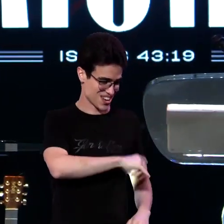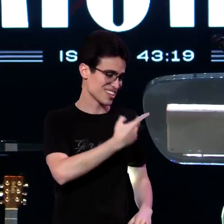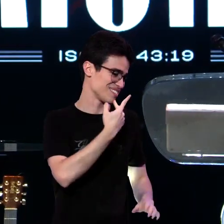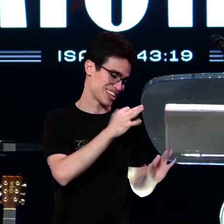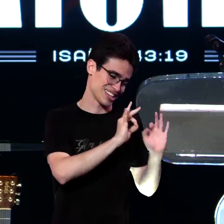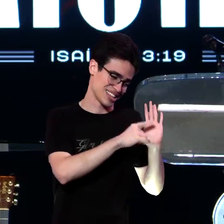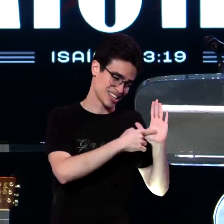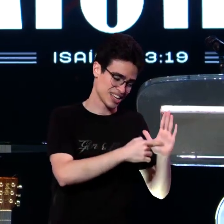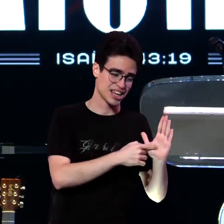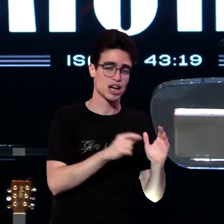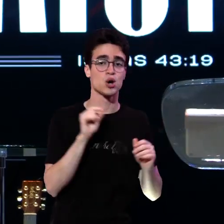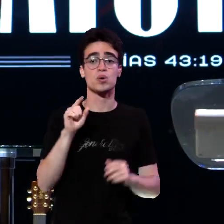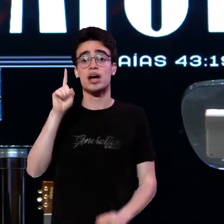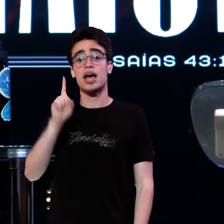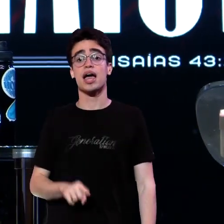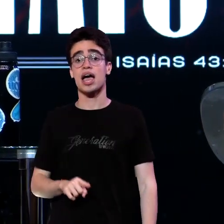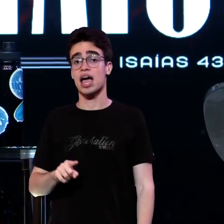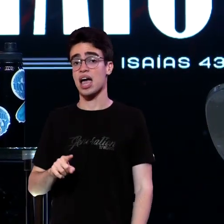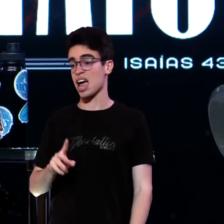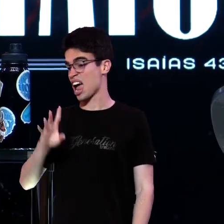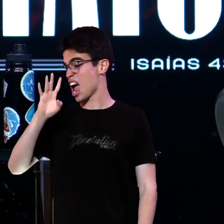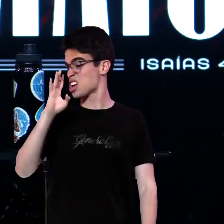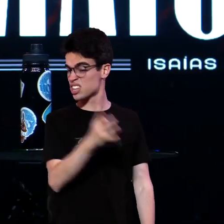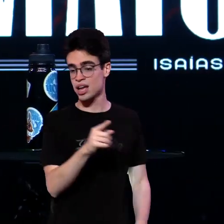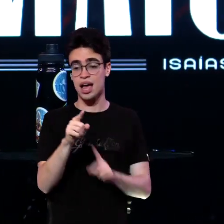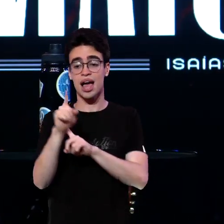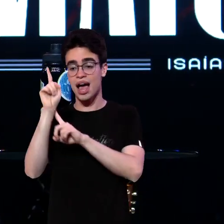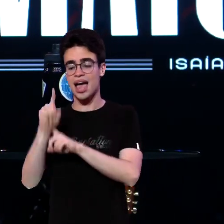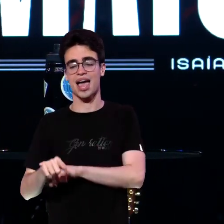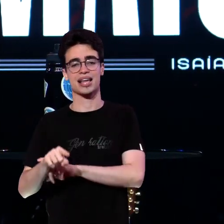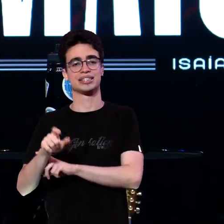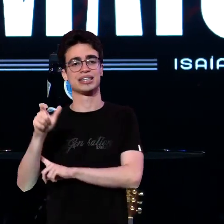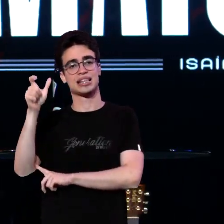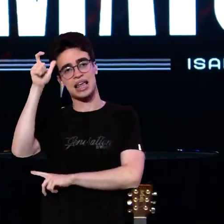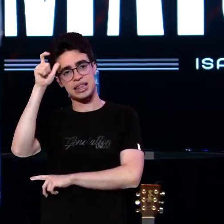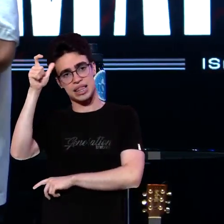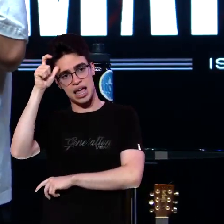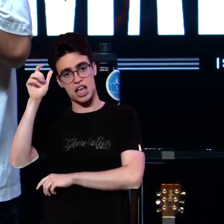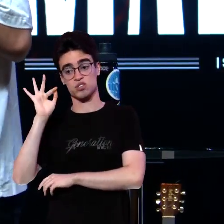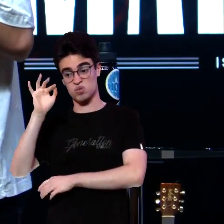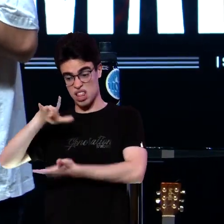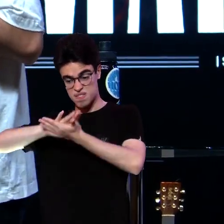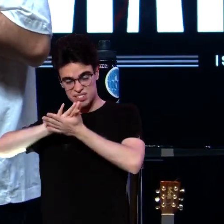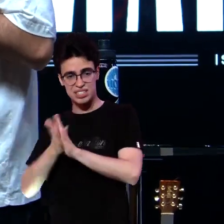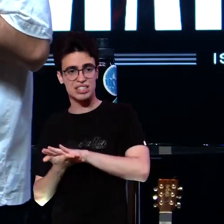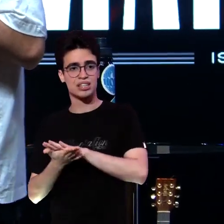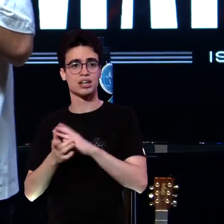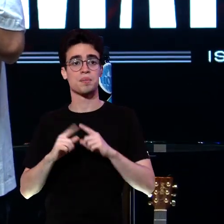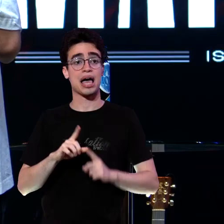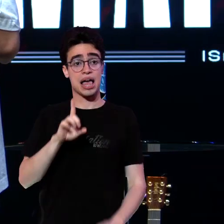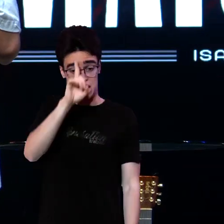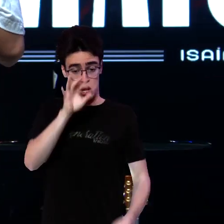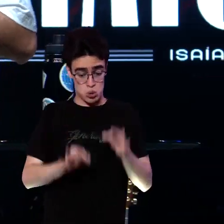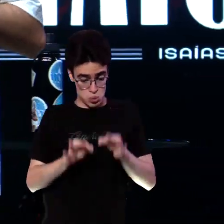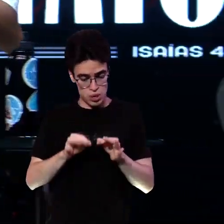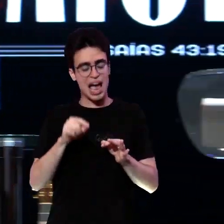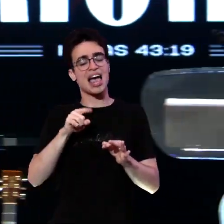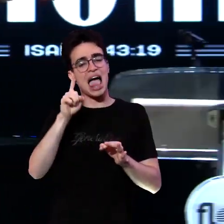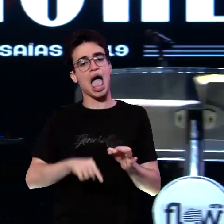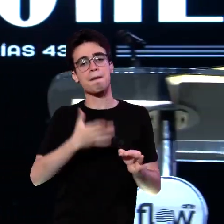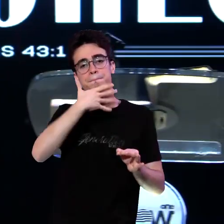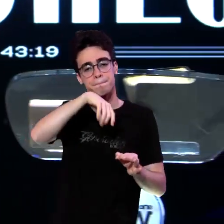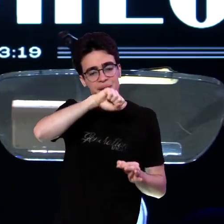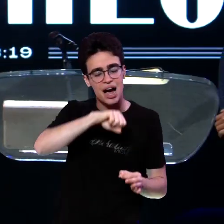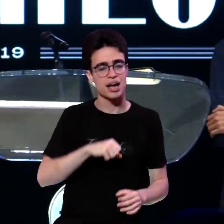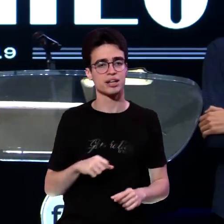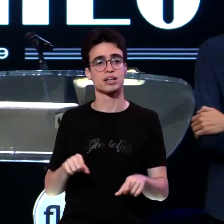mostrado. Que o acusador é Satanás, mas ele vai ser derrotado. Que o juiz é Deus, mas ele também é Pai.